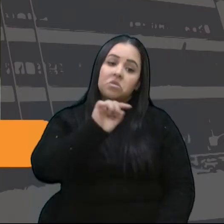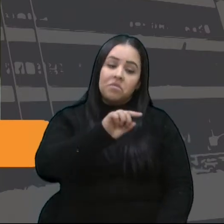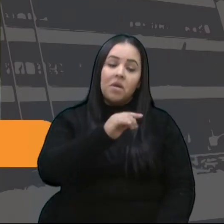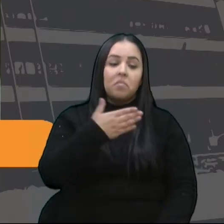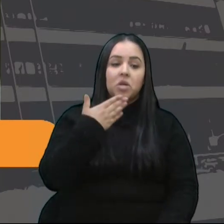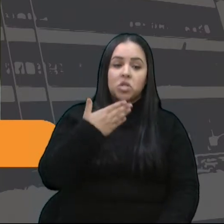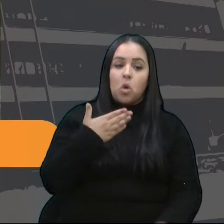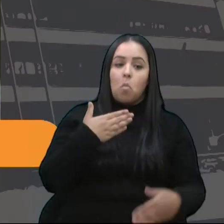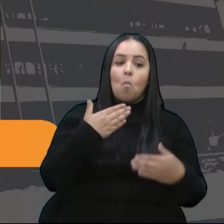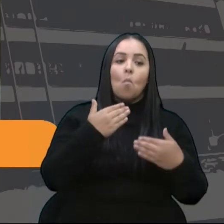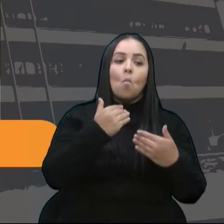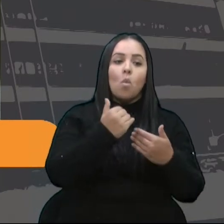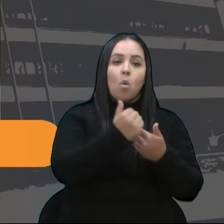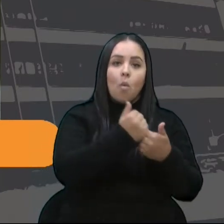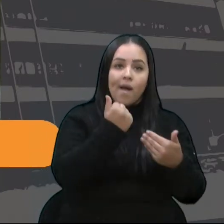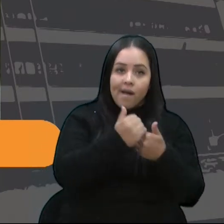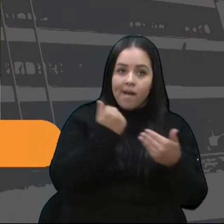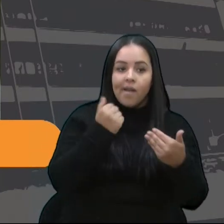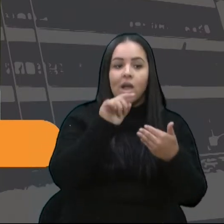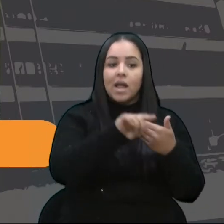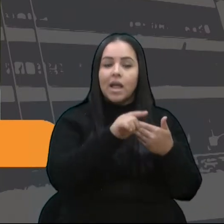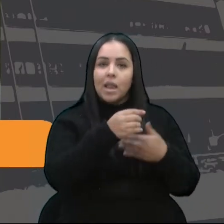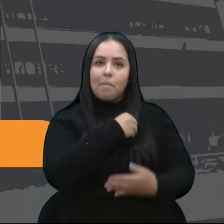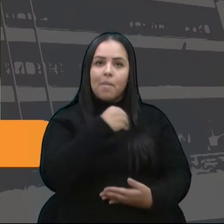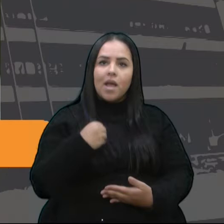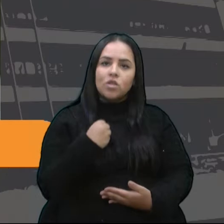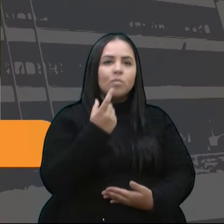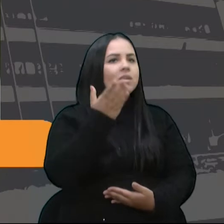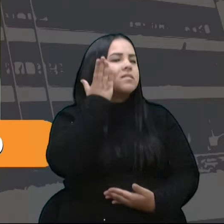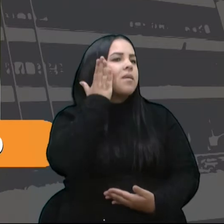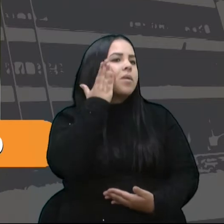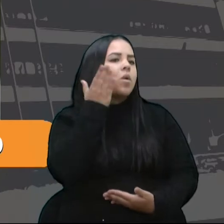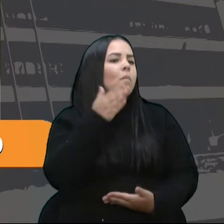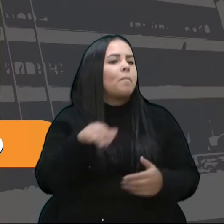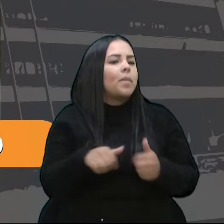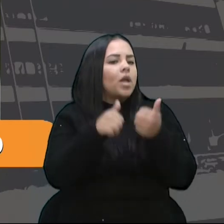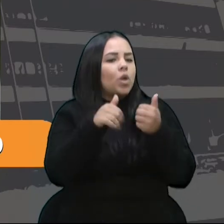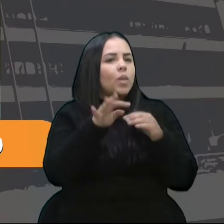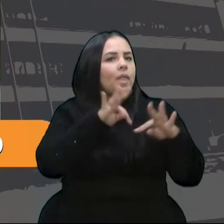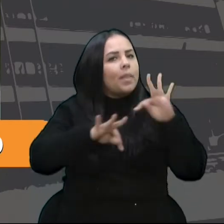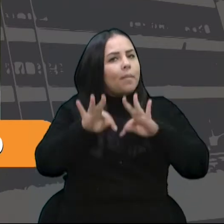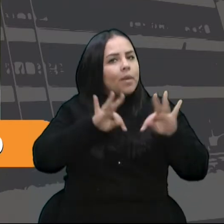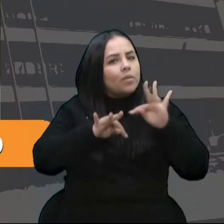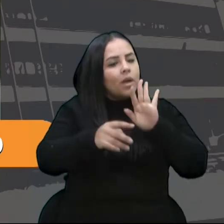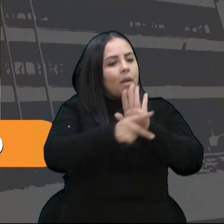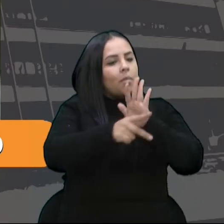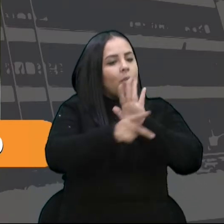médico sobre o melhor tratamento para a pessoa.